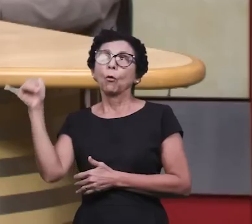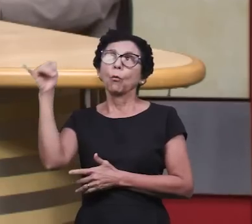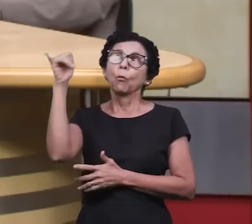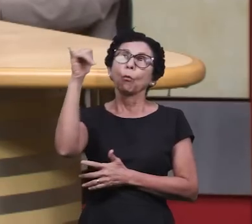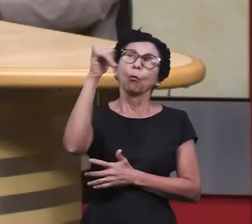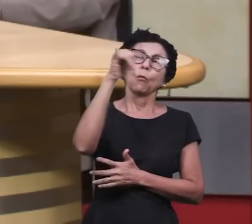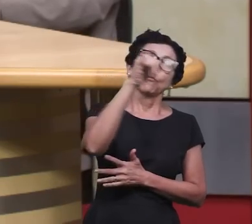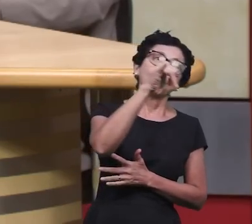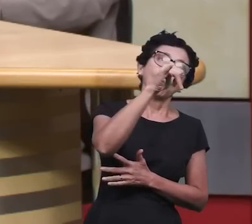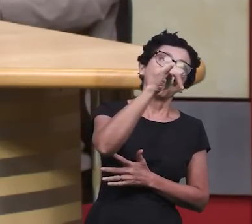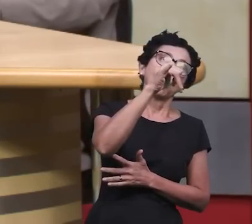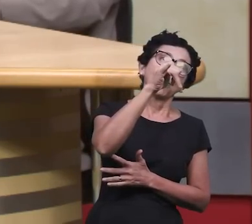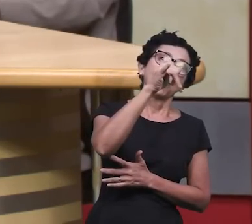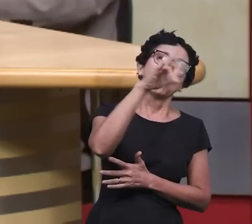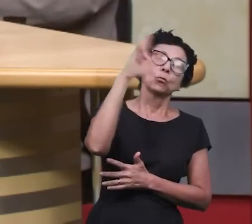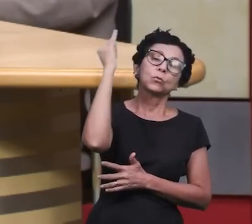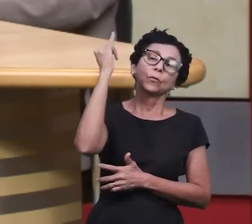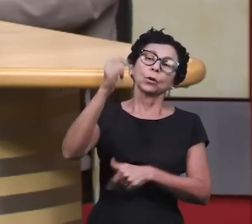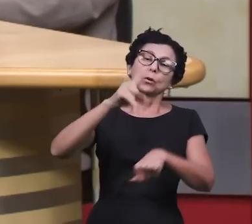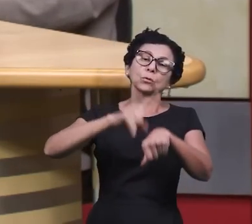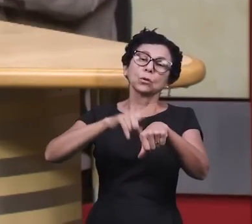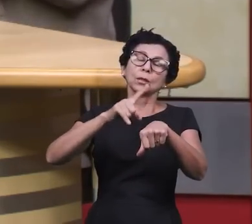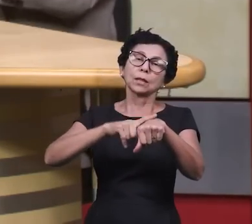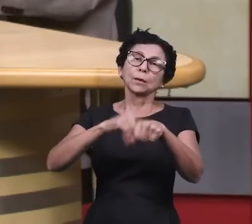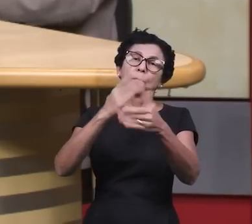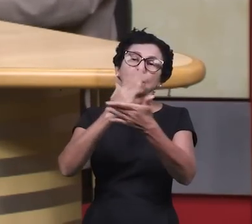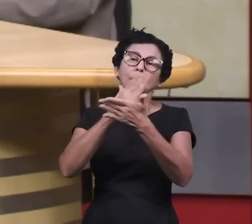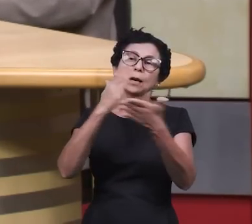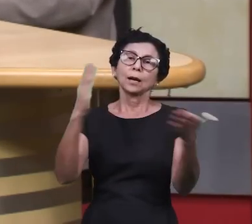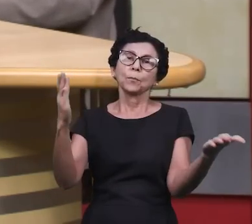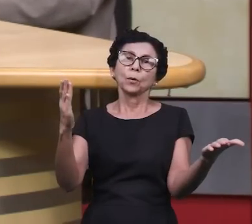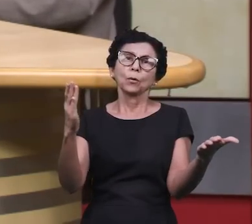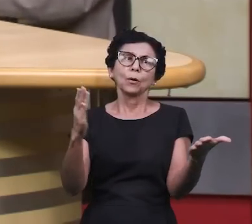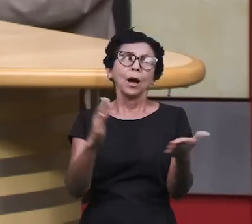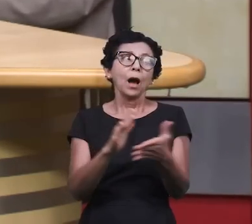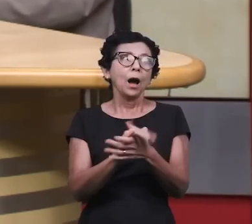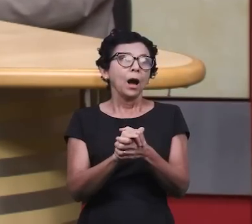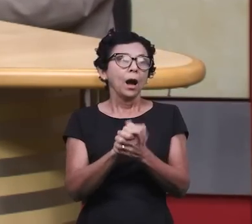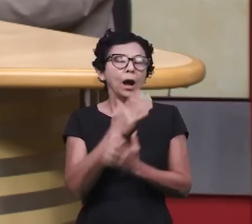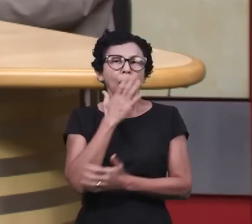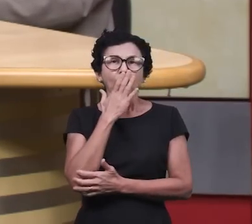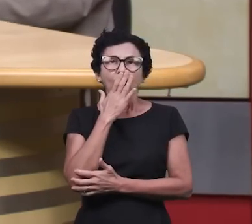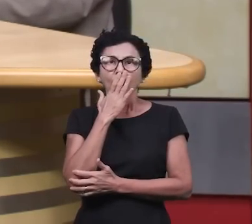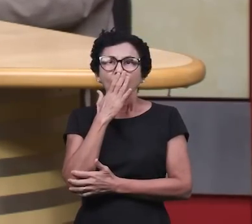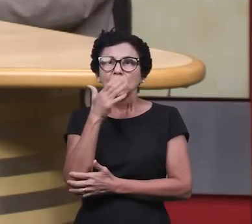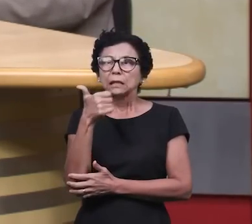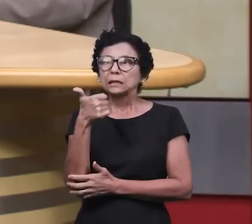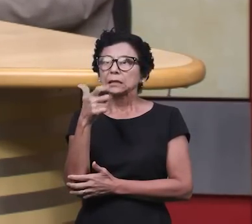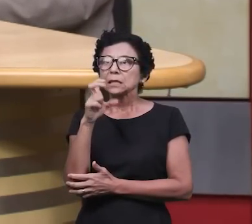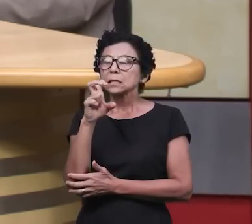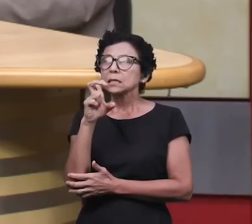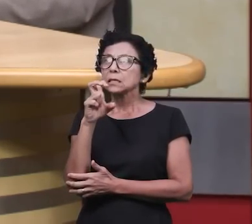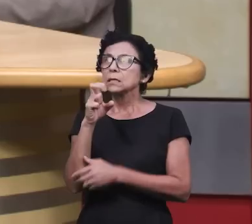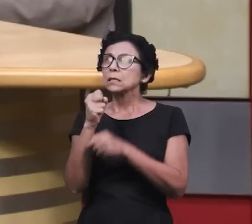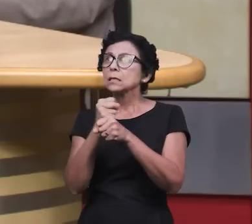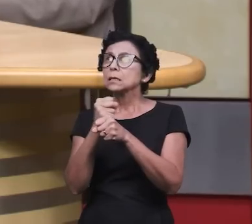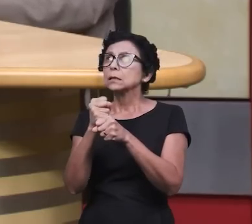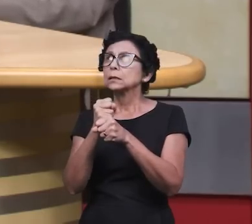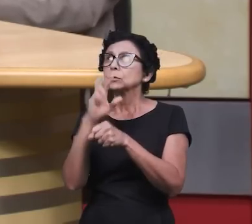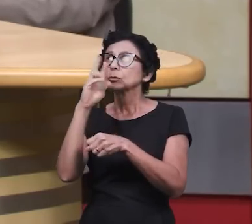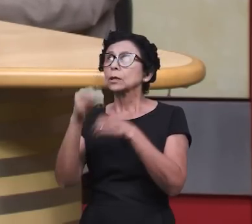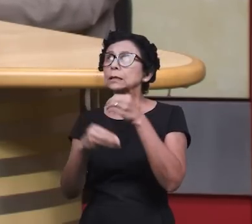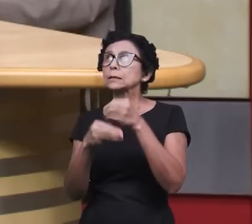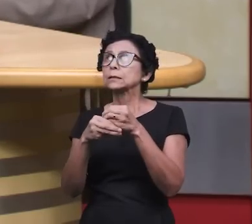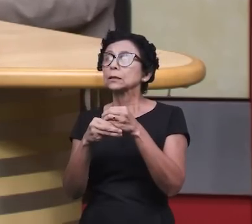ela, o seu tempo acabou. E ela lembrou que estavam completando 15 anos desde aquela